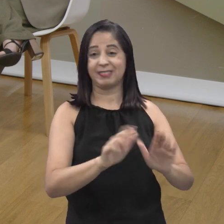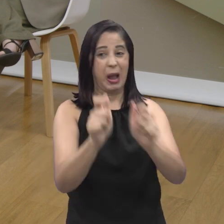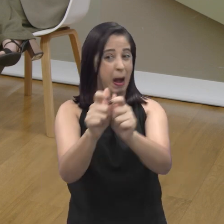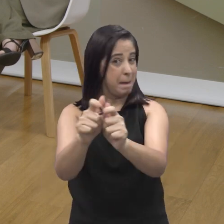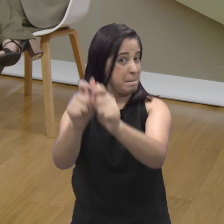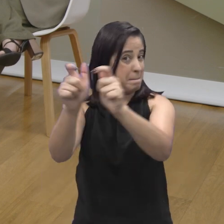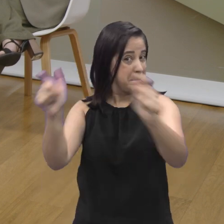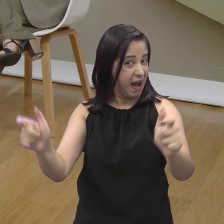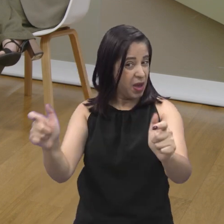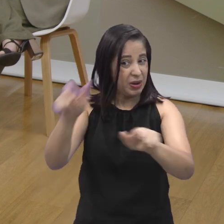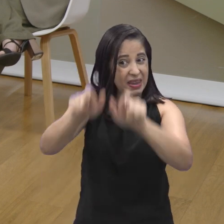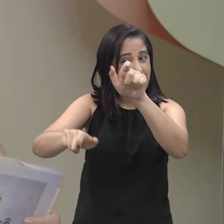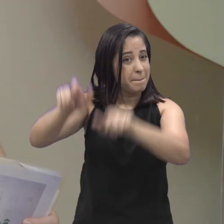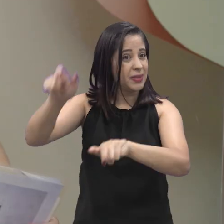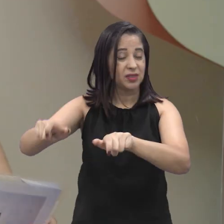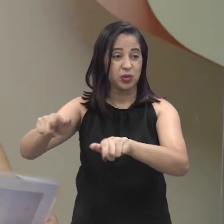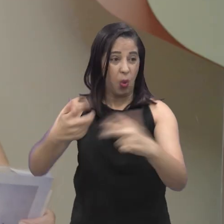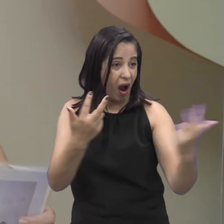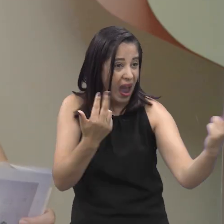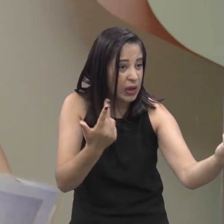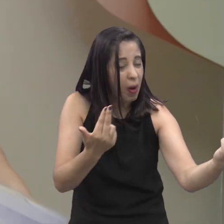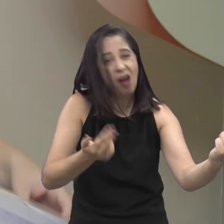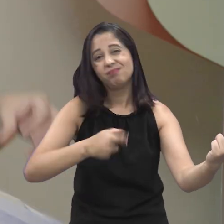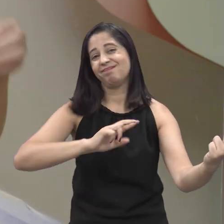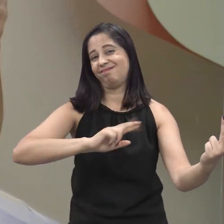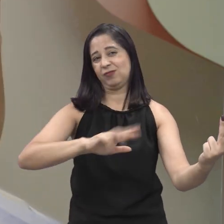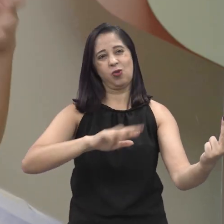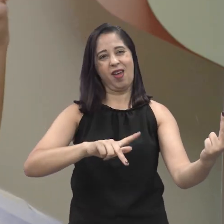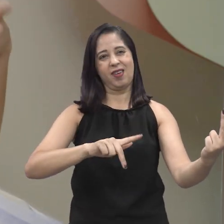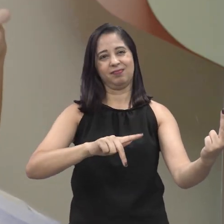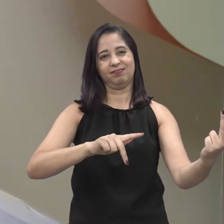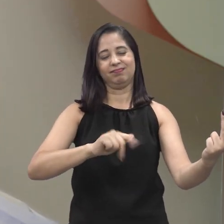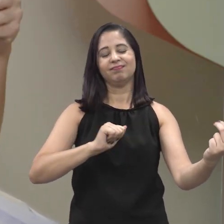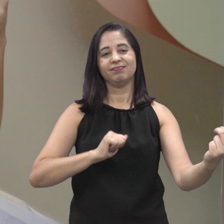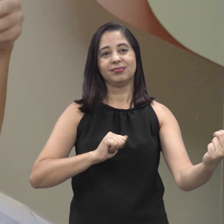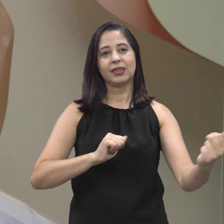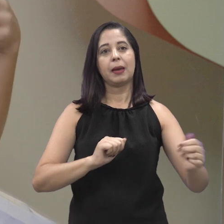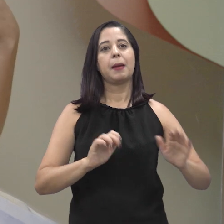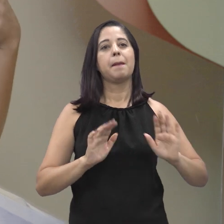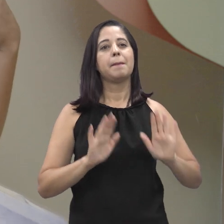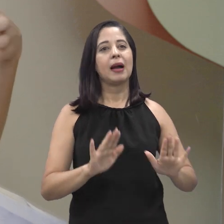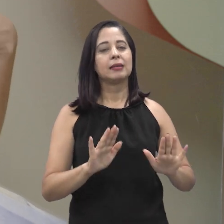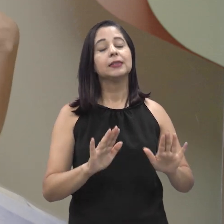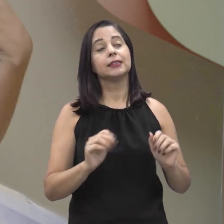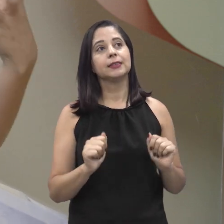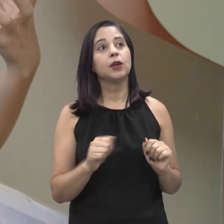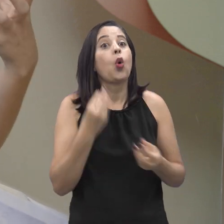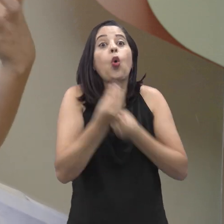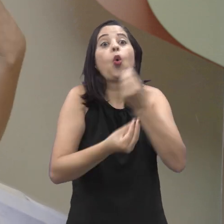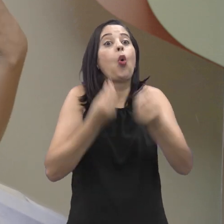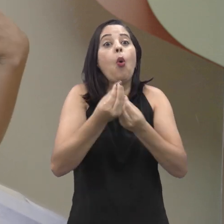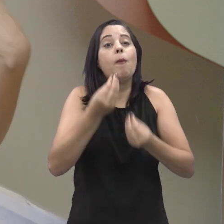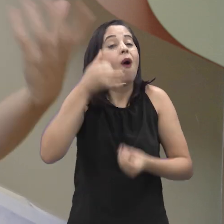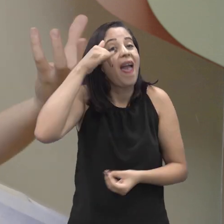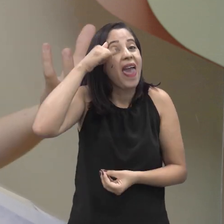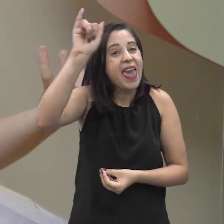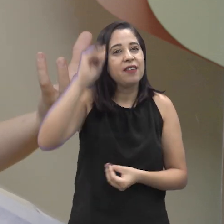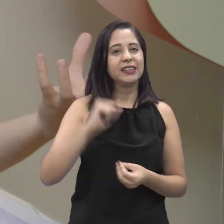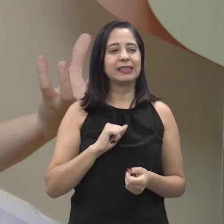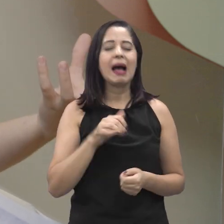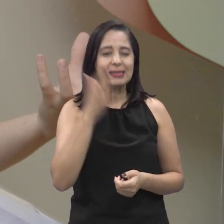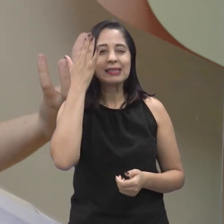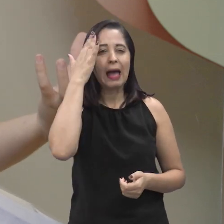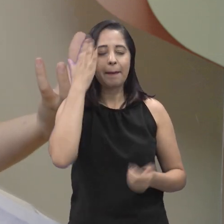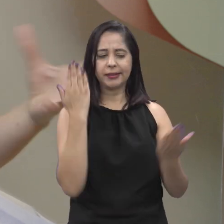falando aqui da nossa realidade aqui no Brasil. Como também a gente contornar, não se deixar adoecer, né? Porque rola ali